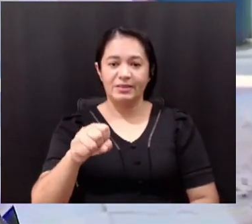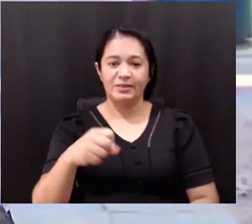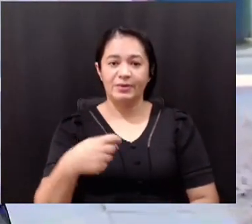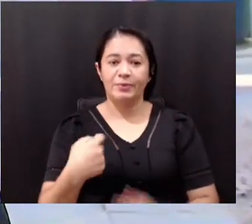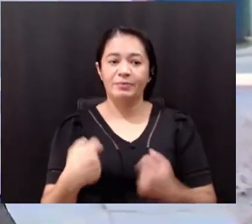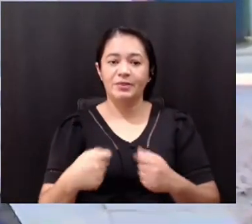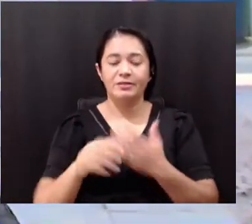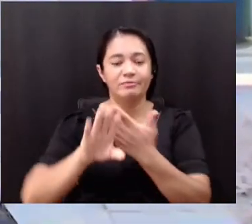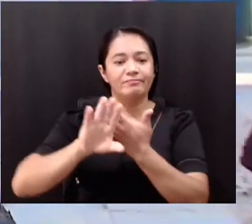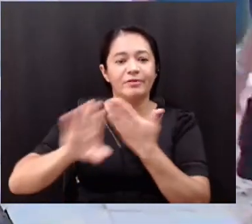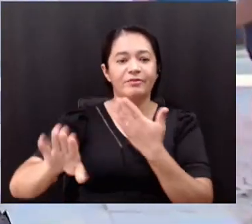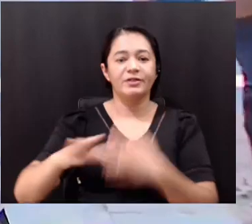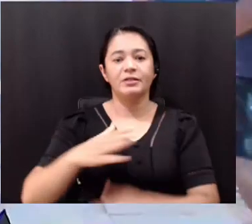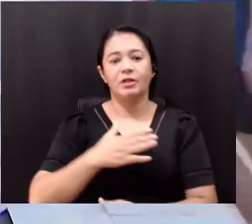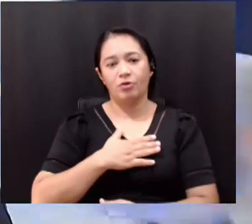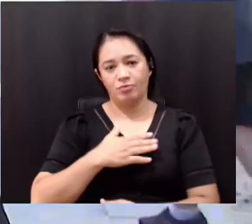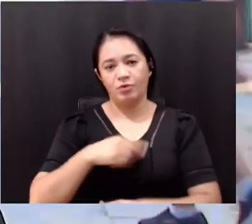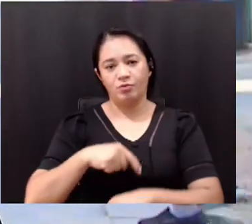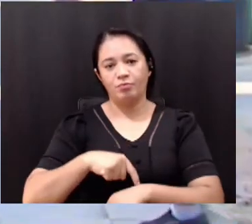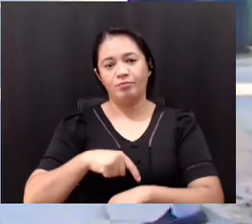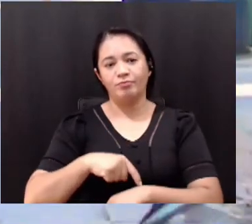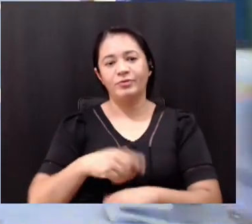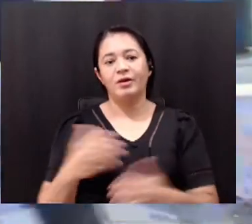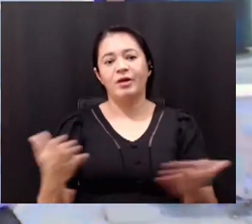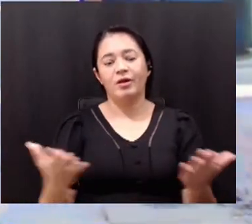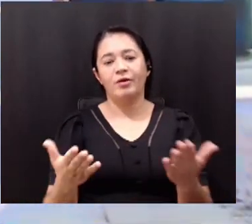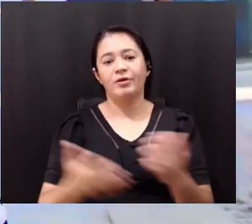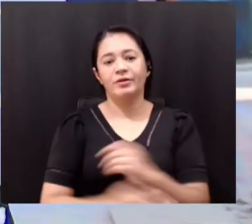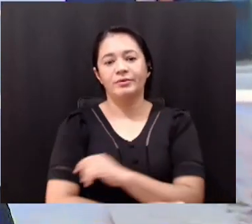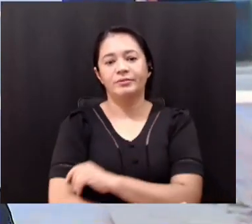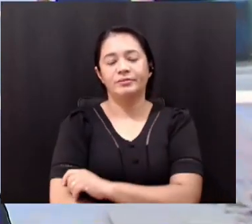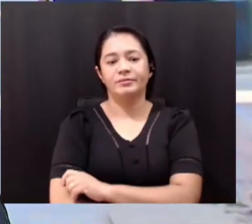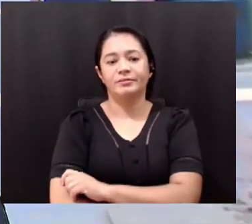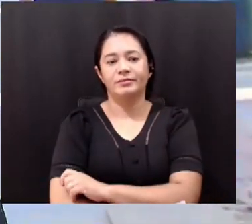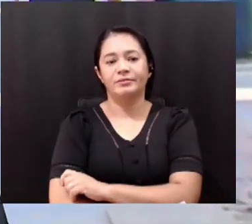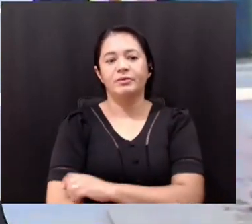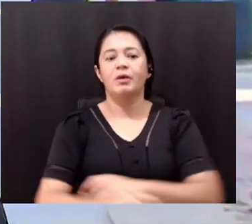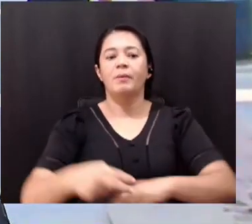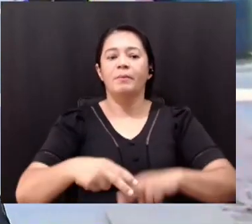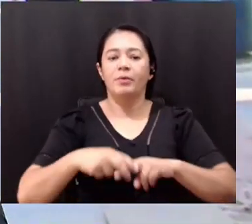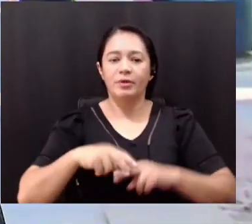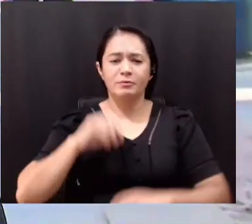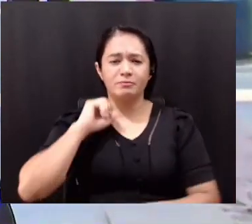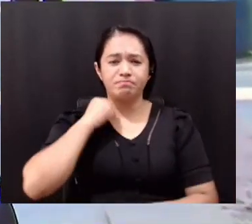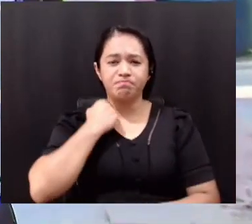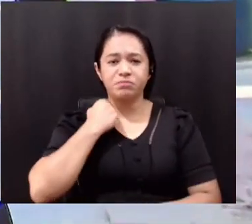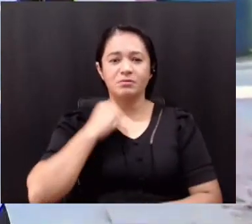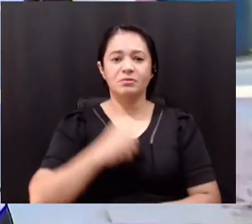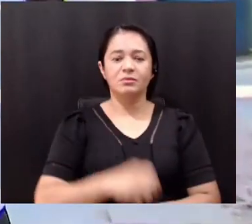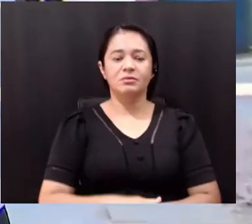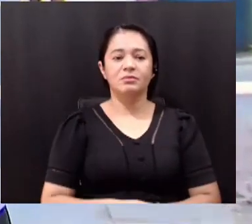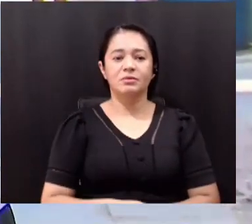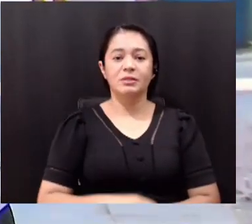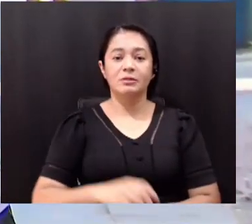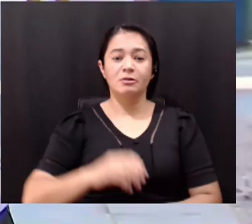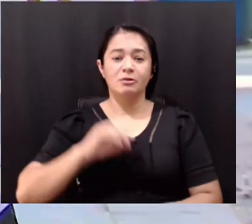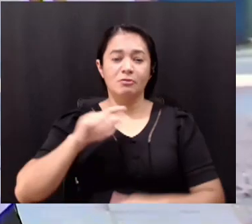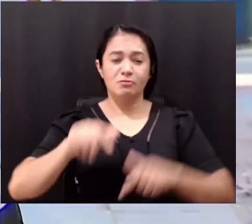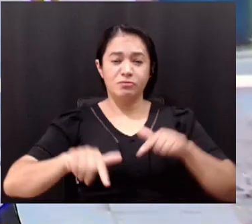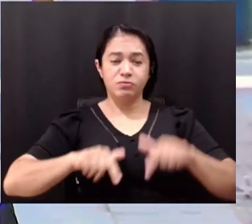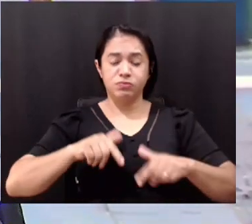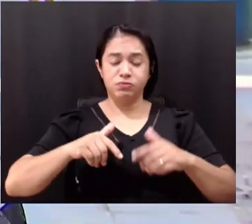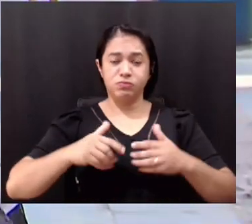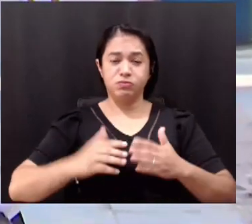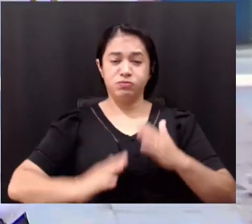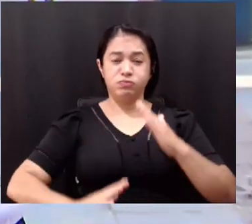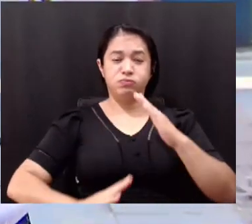agora no momento. Há um afastamento do trabalho. Por conta do burnout. Exatamente. O excesso de trabalho, excesso de